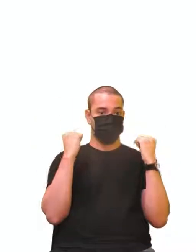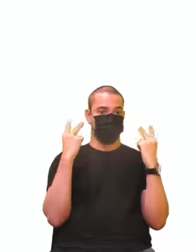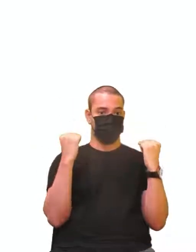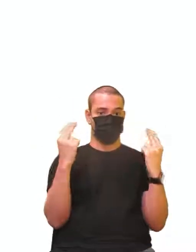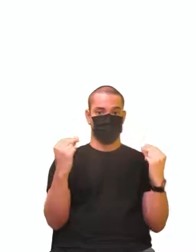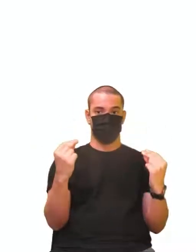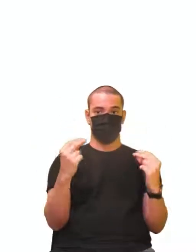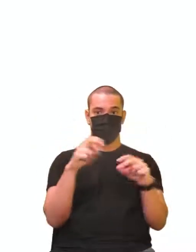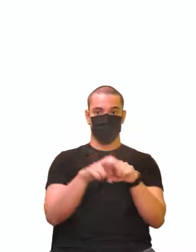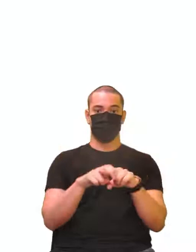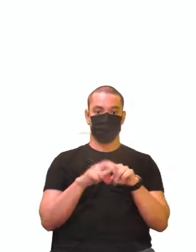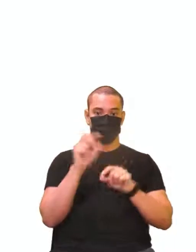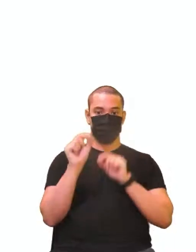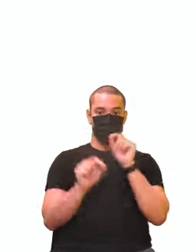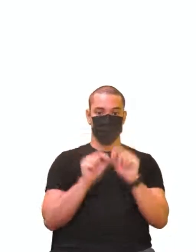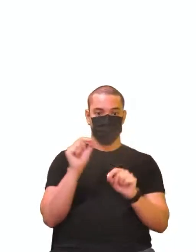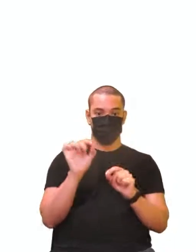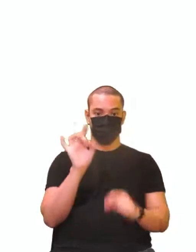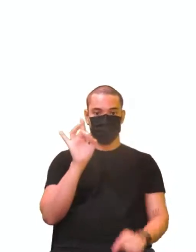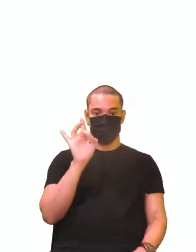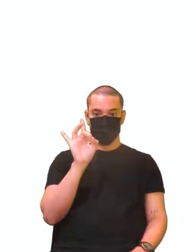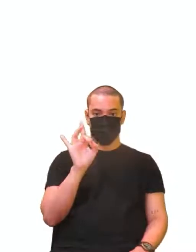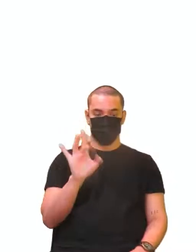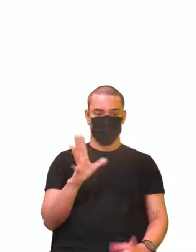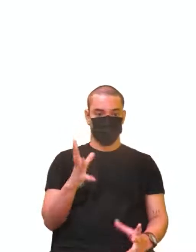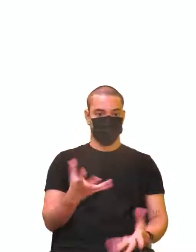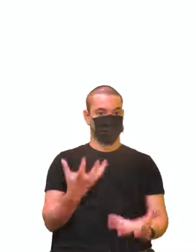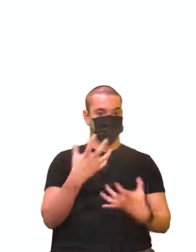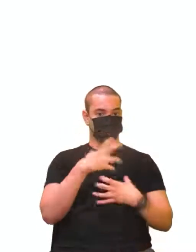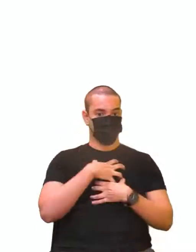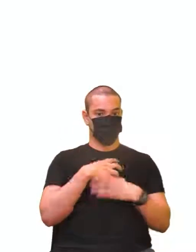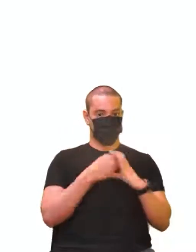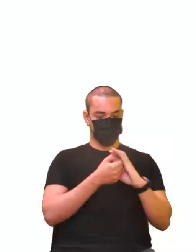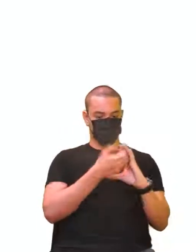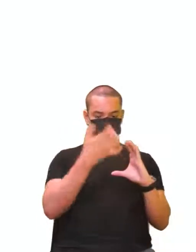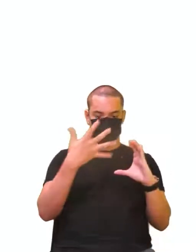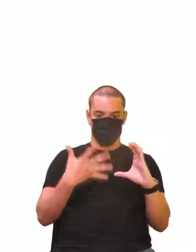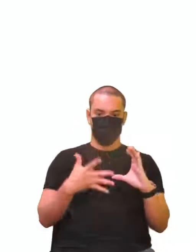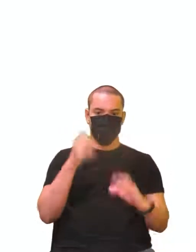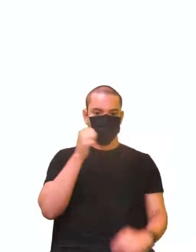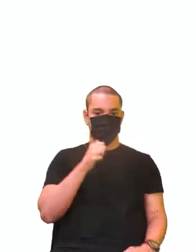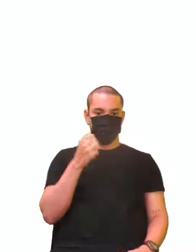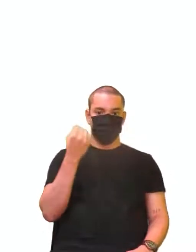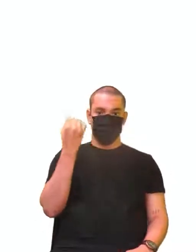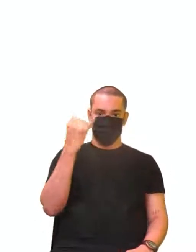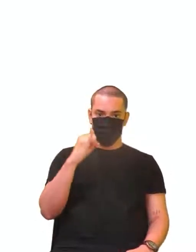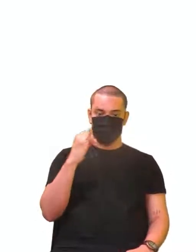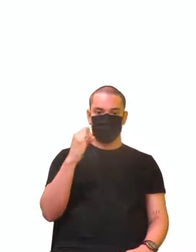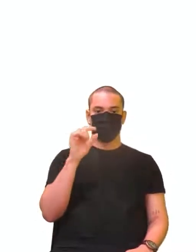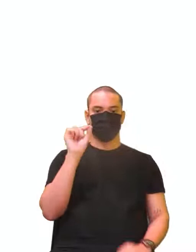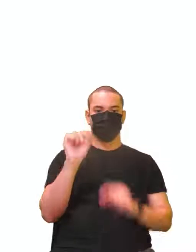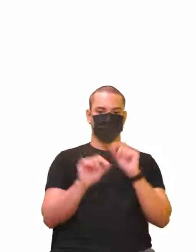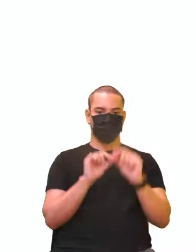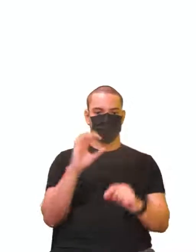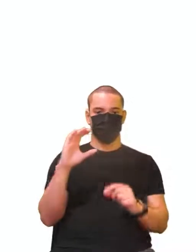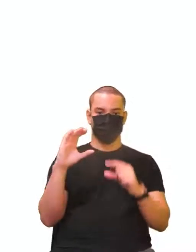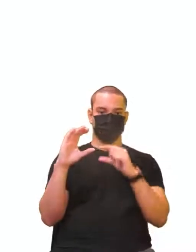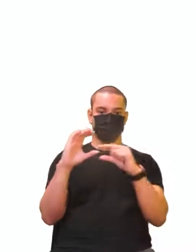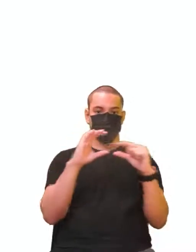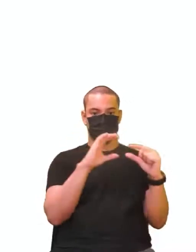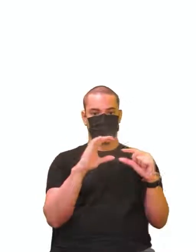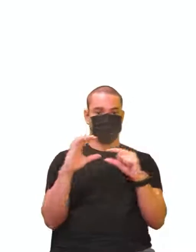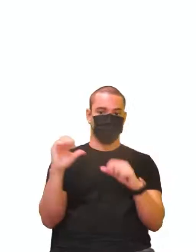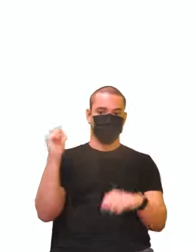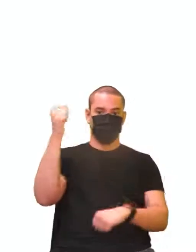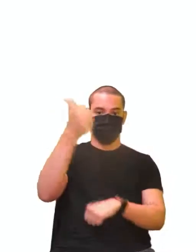então, ela só se manifesta essa característica na mulher se for em